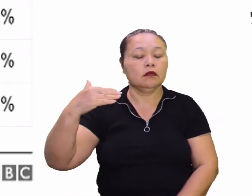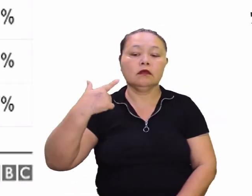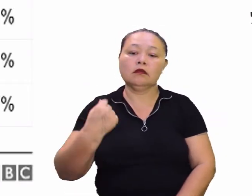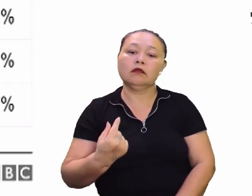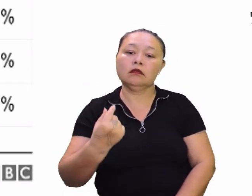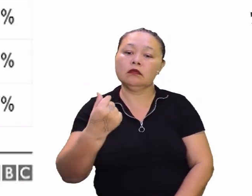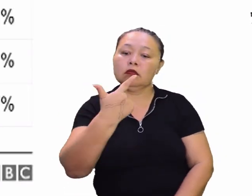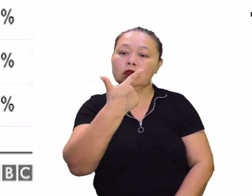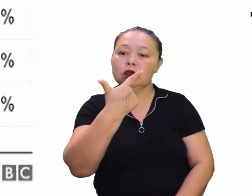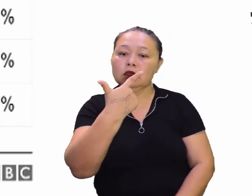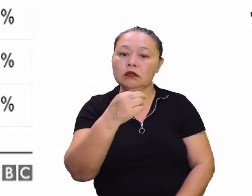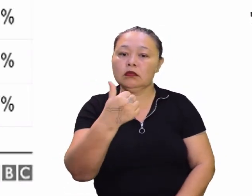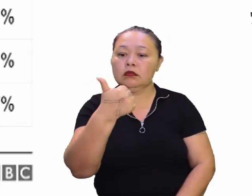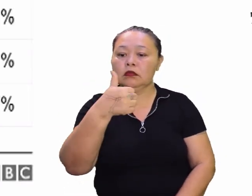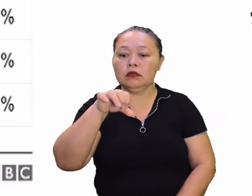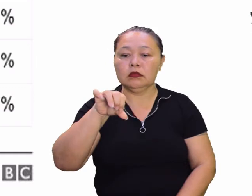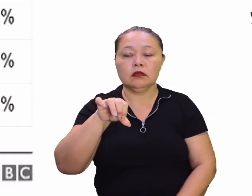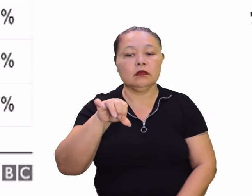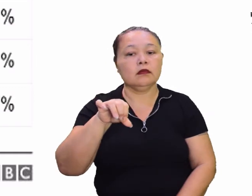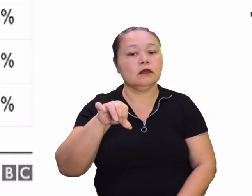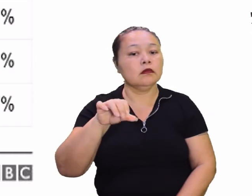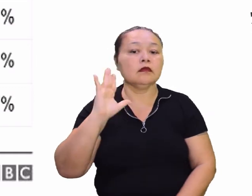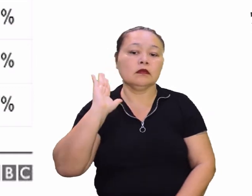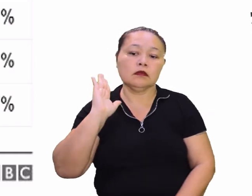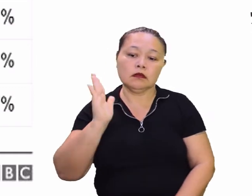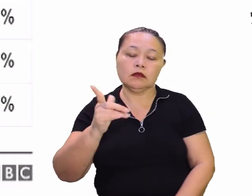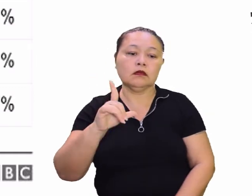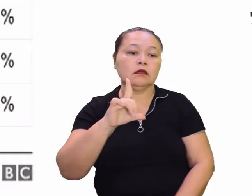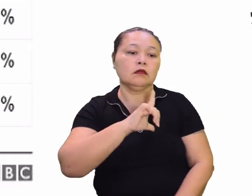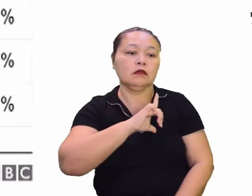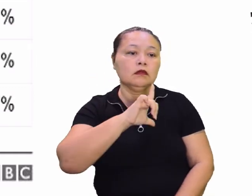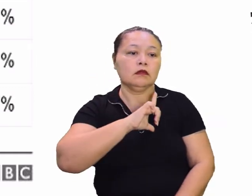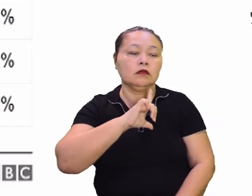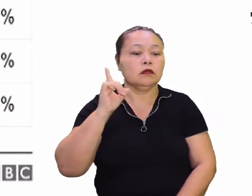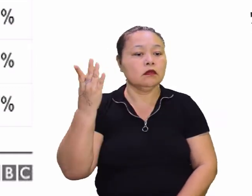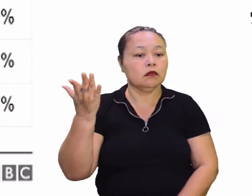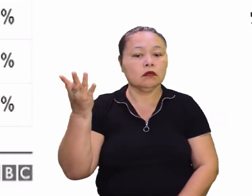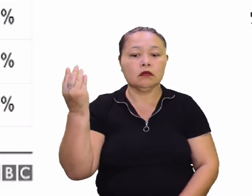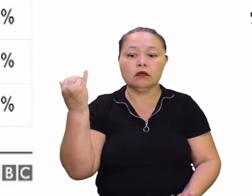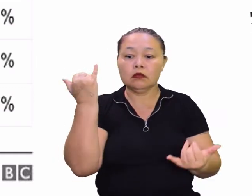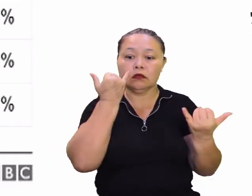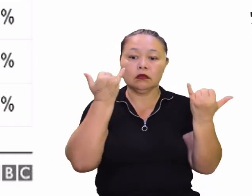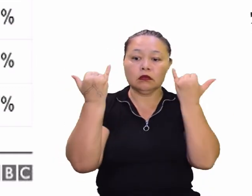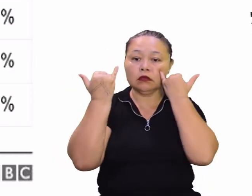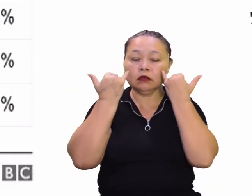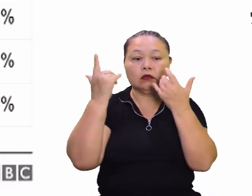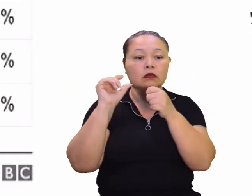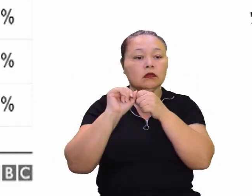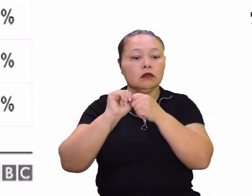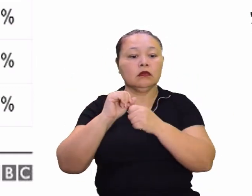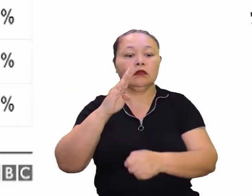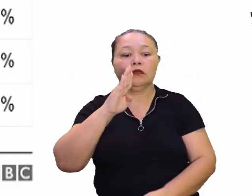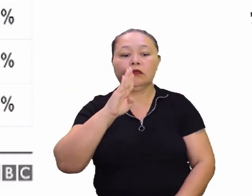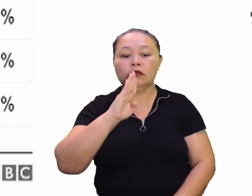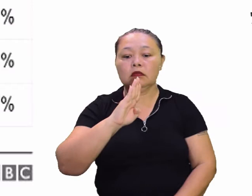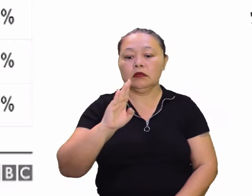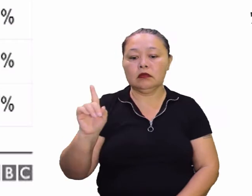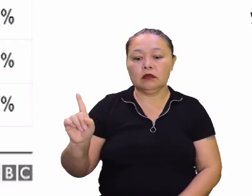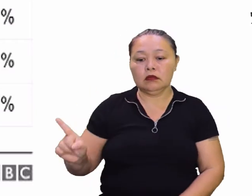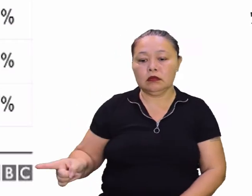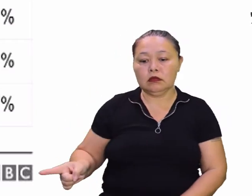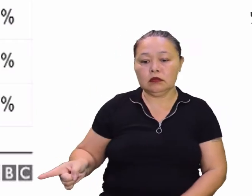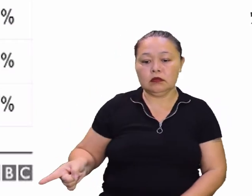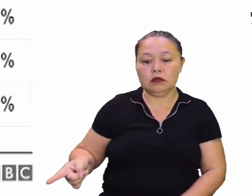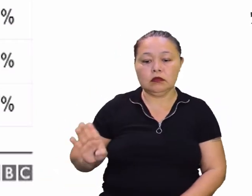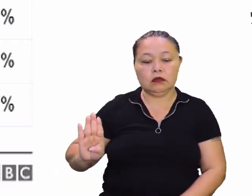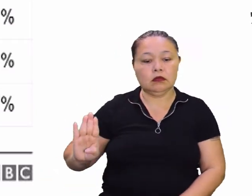Crescimento econômico com base em 2019, a gente tem aí essa informação da BBC,